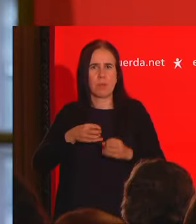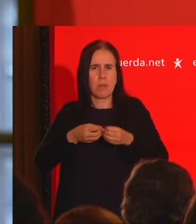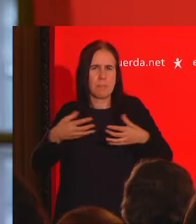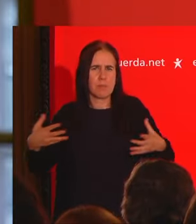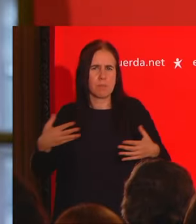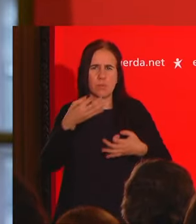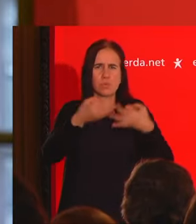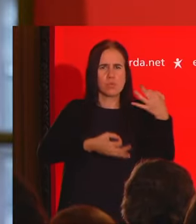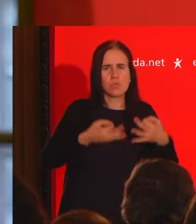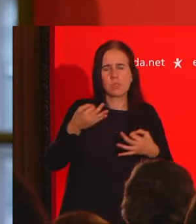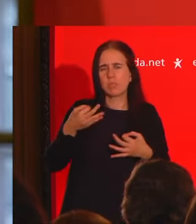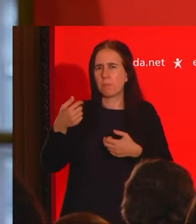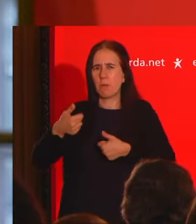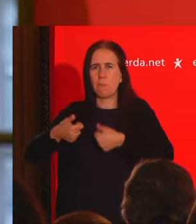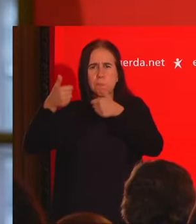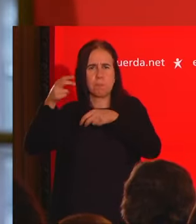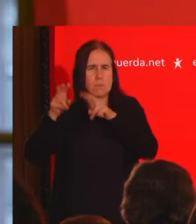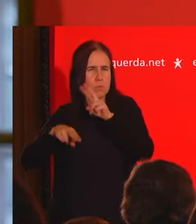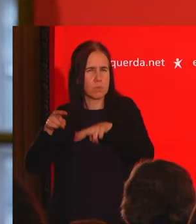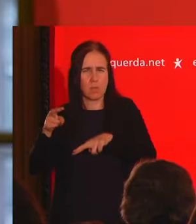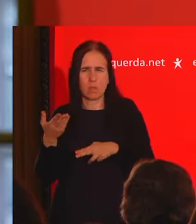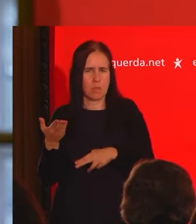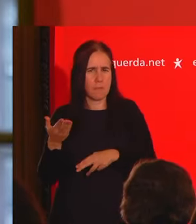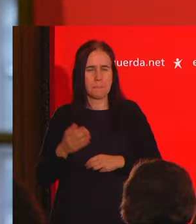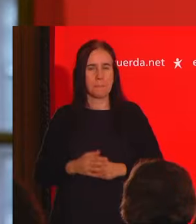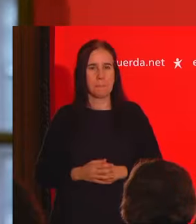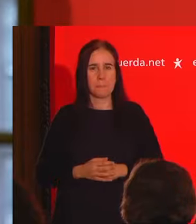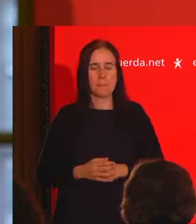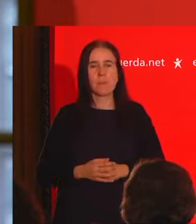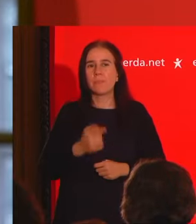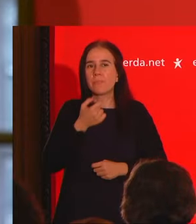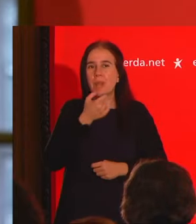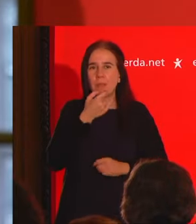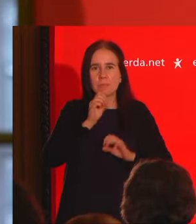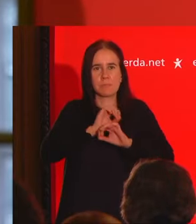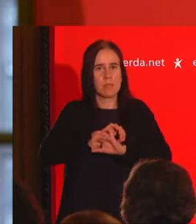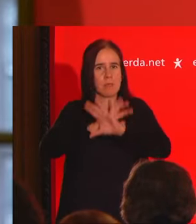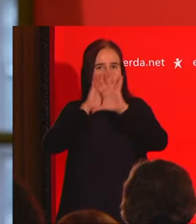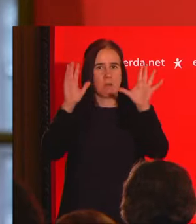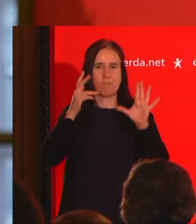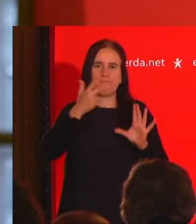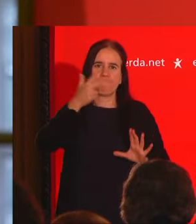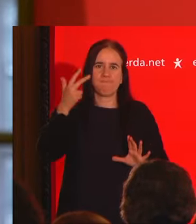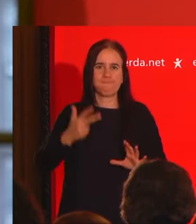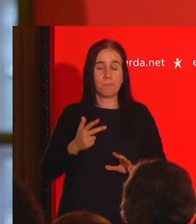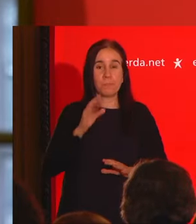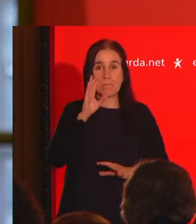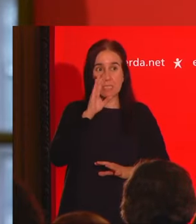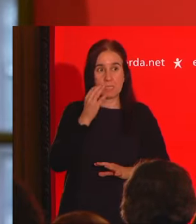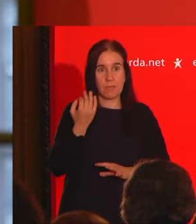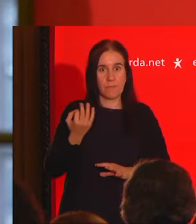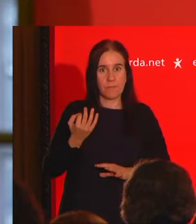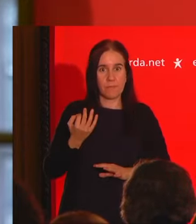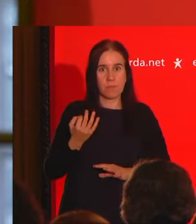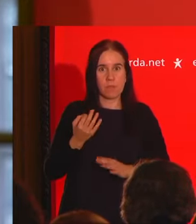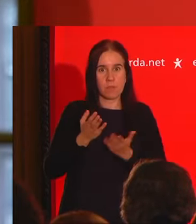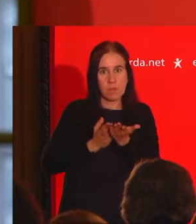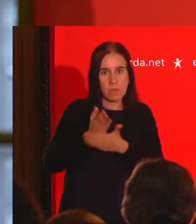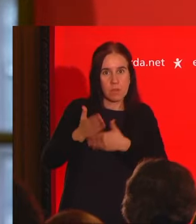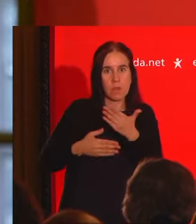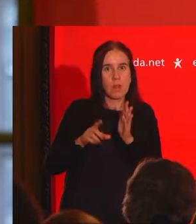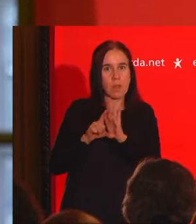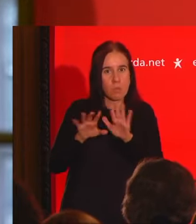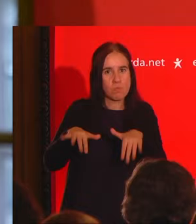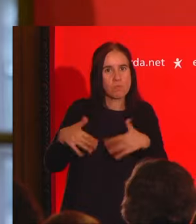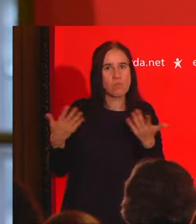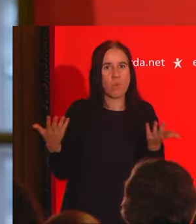seja na Justiça, seja na Autoridade Tributária, é preciso ser absolutamente claro. Se permanecerem os mecanismos